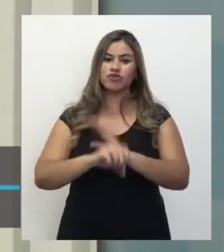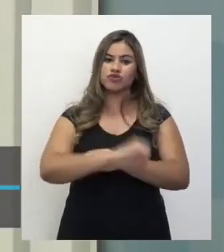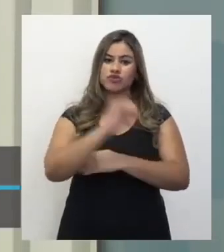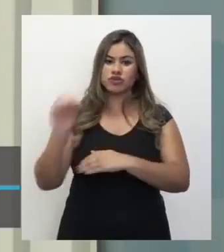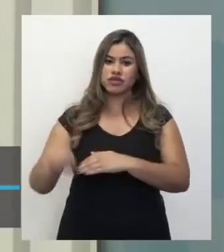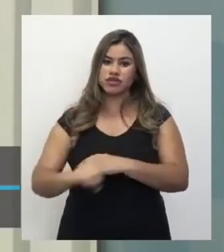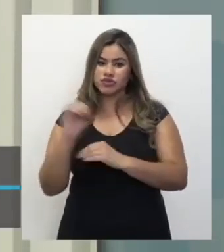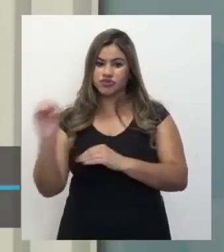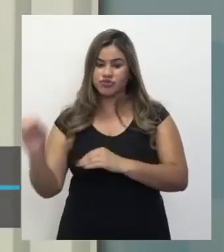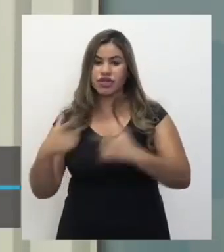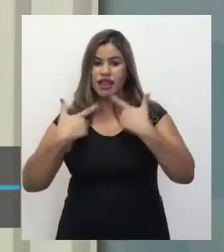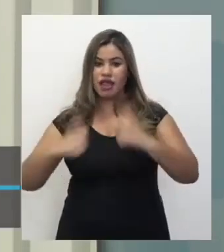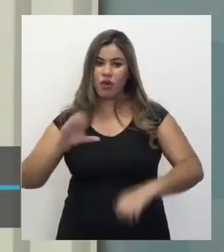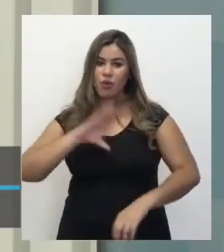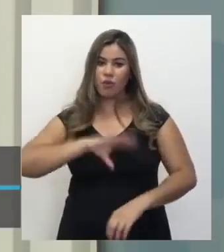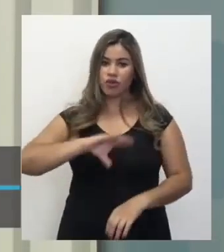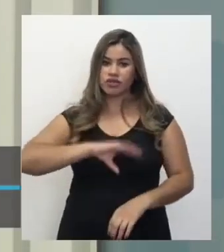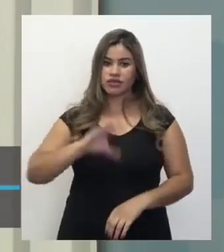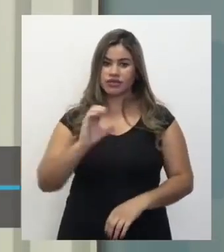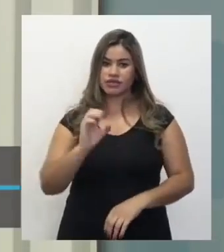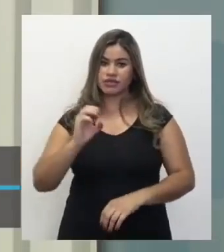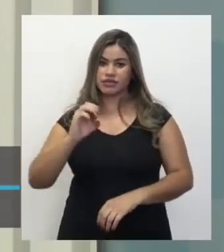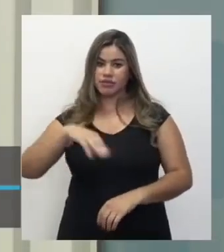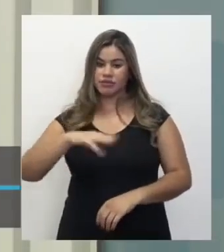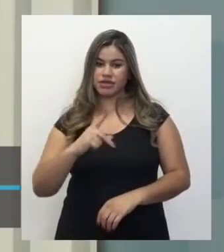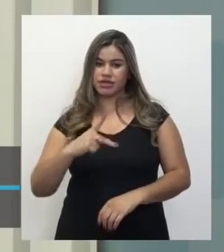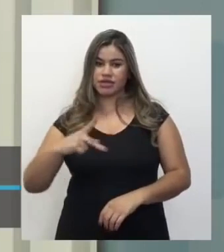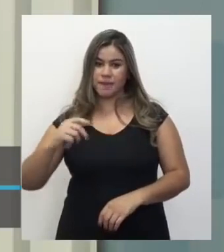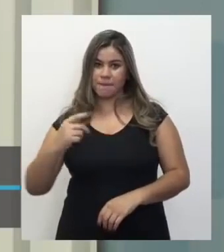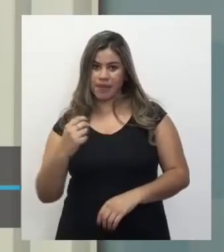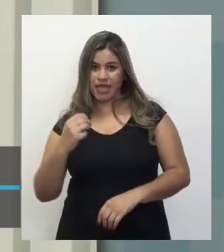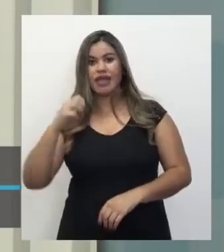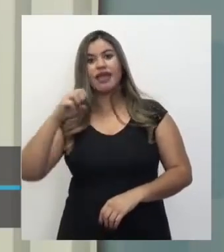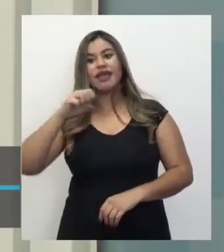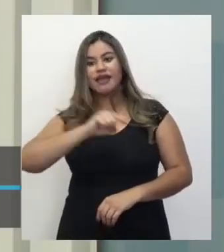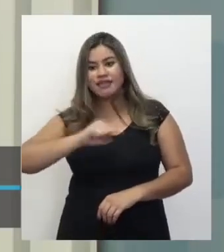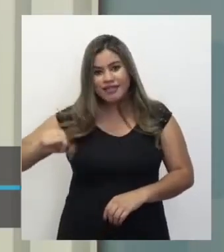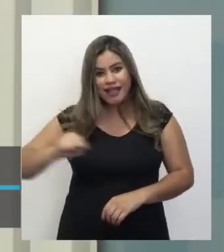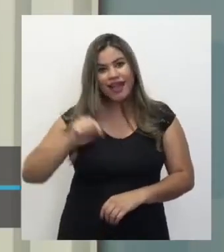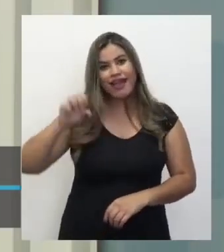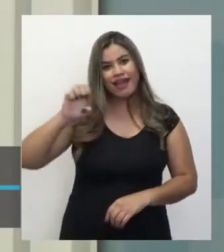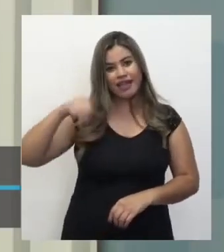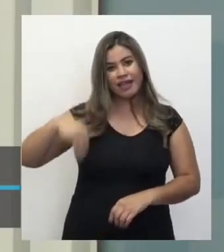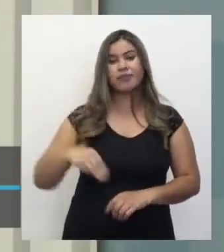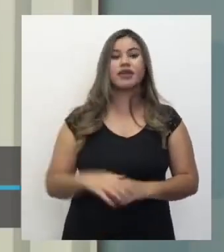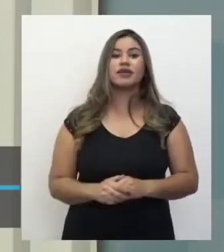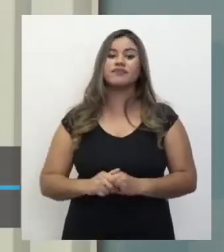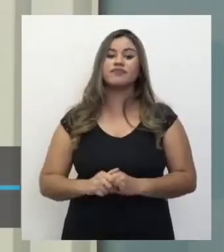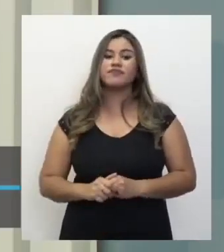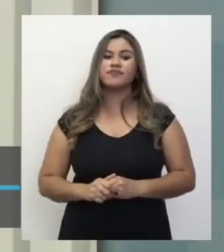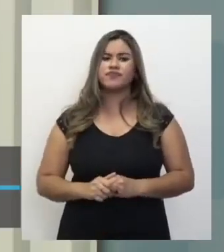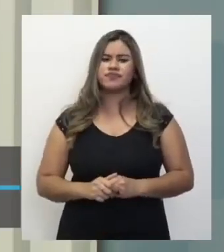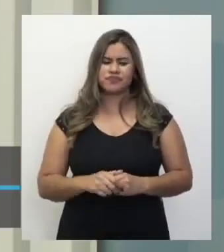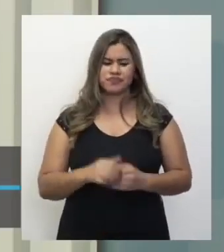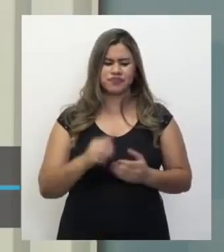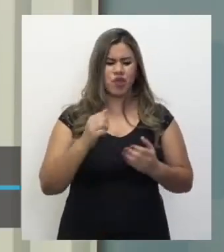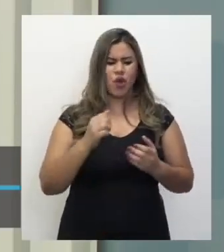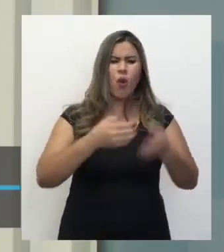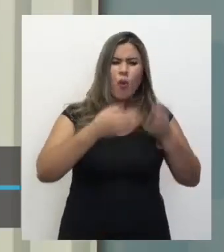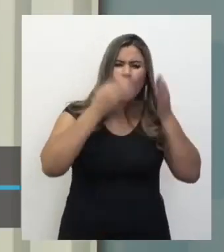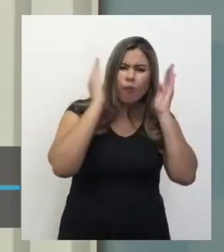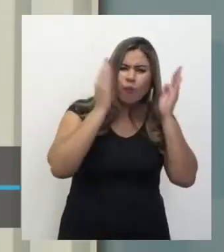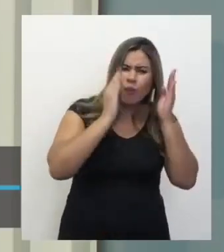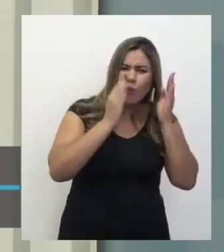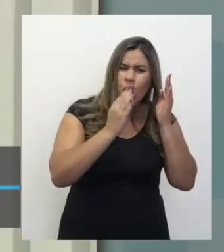Língua Portuguesa, CMSP, _EM, no nosso Instagram. Responda lá, qual a relação entre mais vale um burro que me carregue com um cavalo